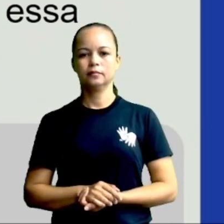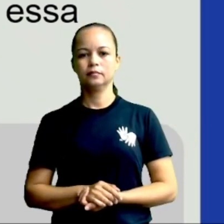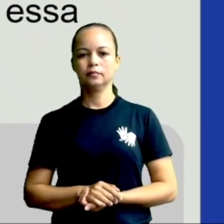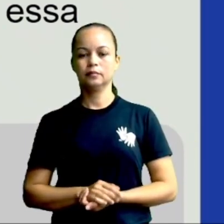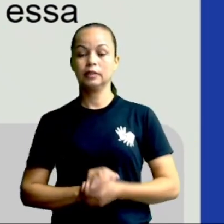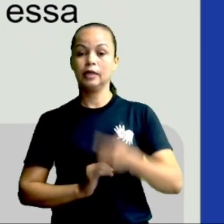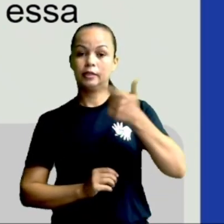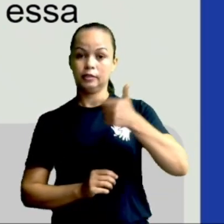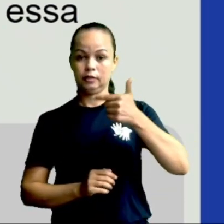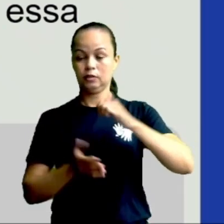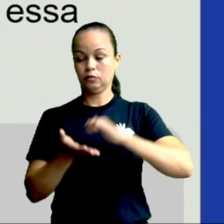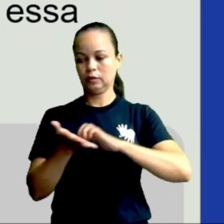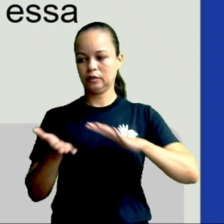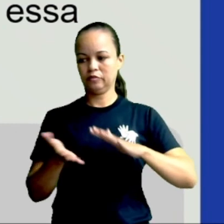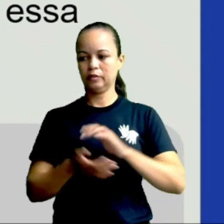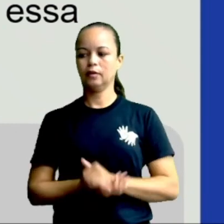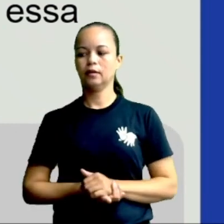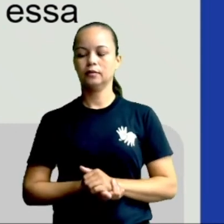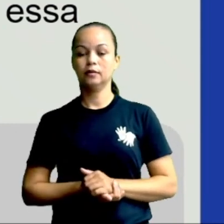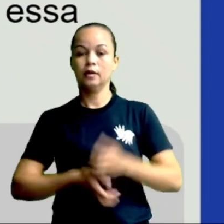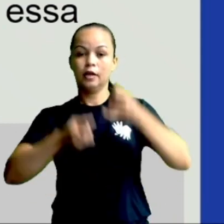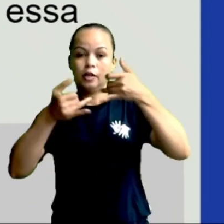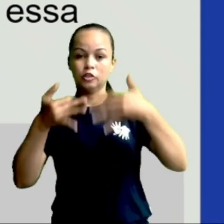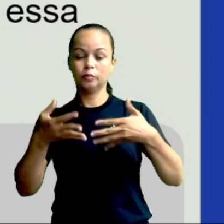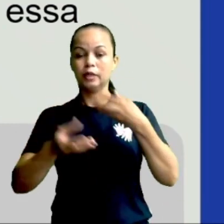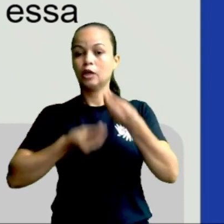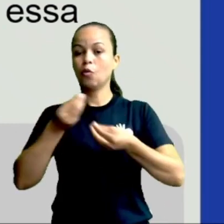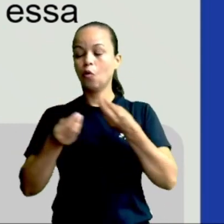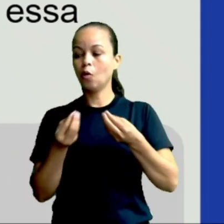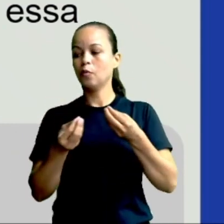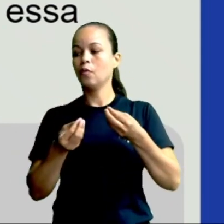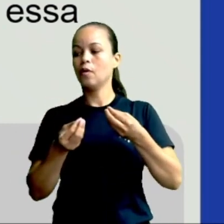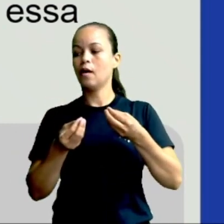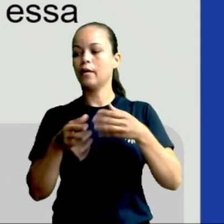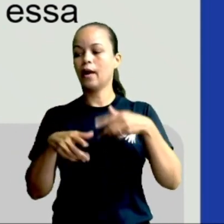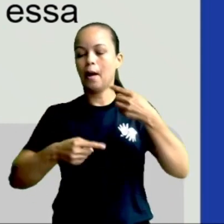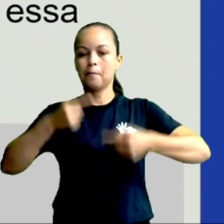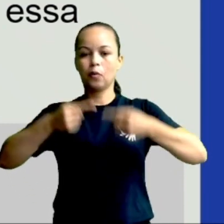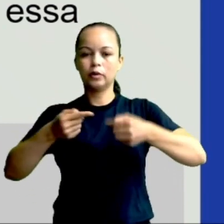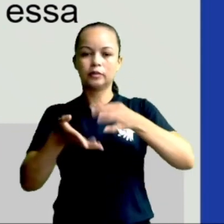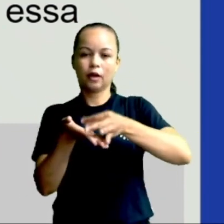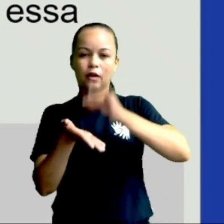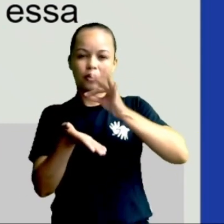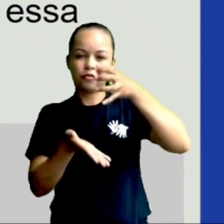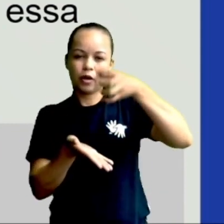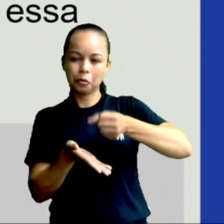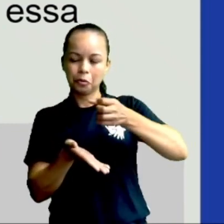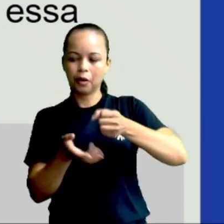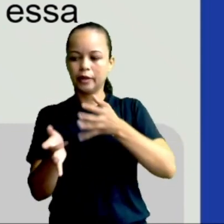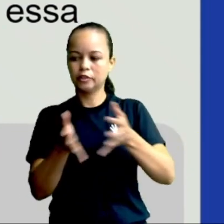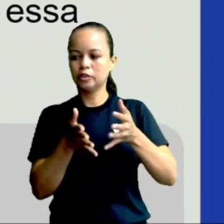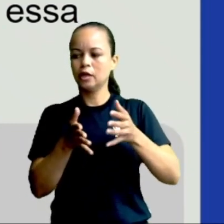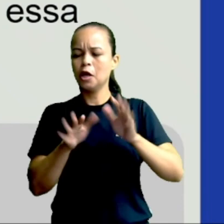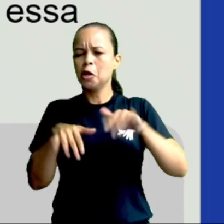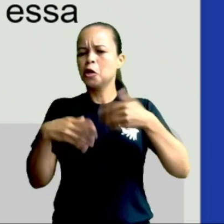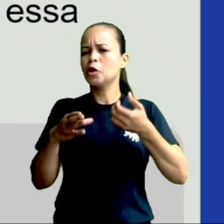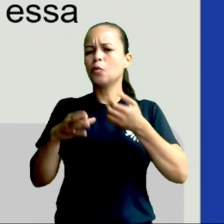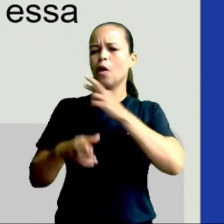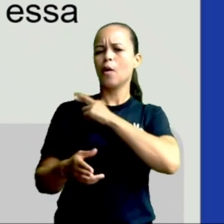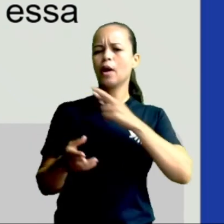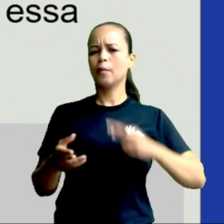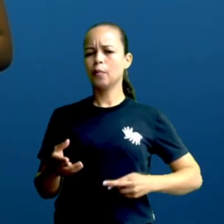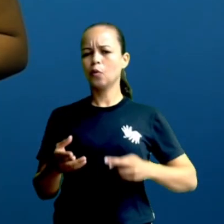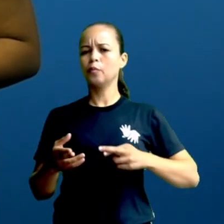E segunda questão: explique como se dava a política do café com leite e em qual república essa característica